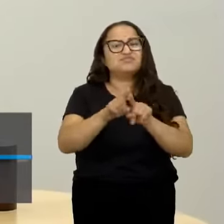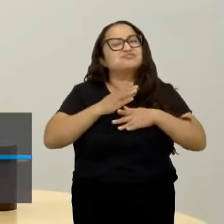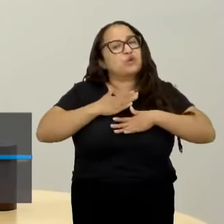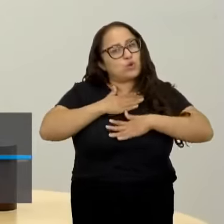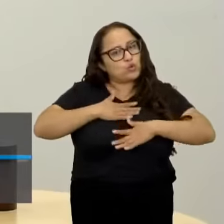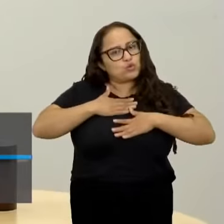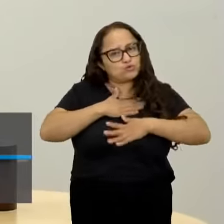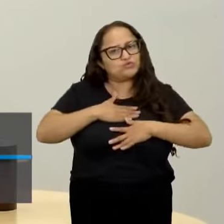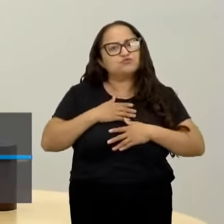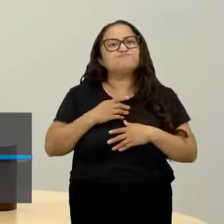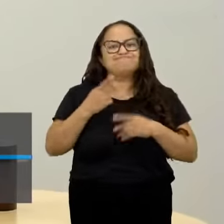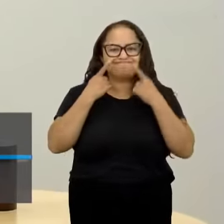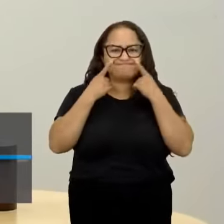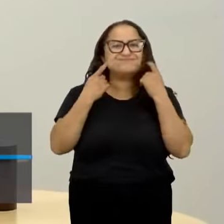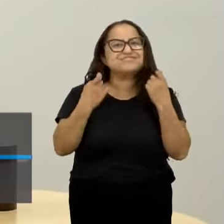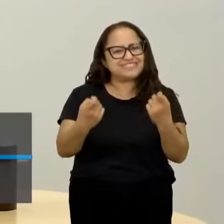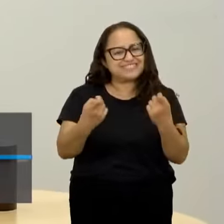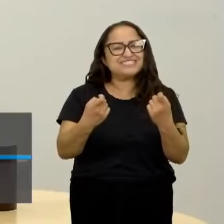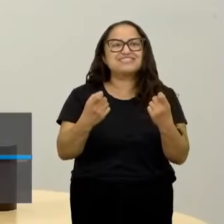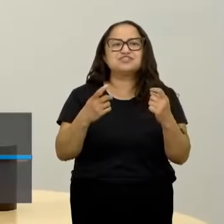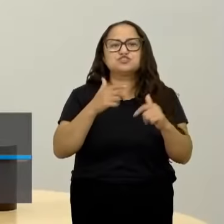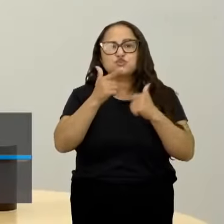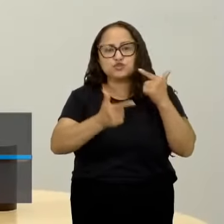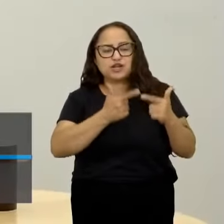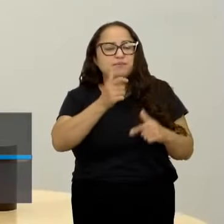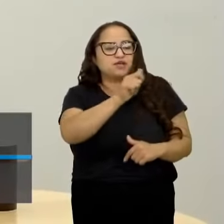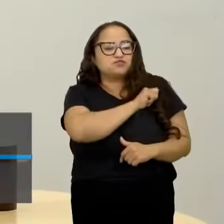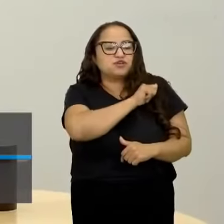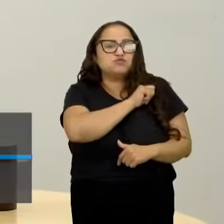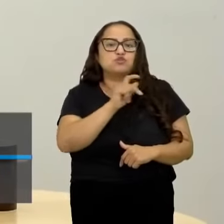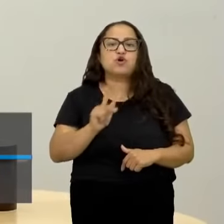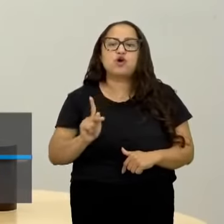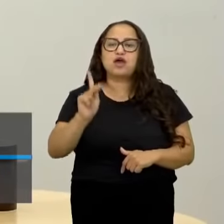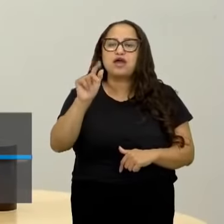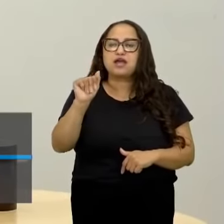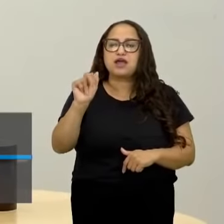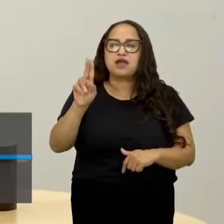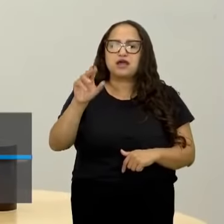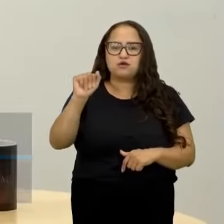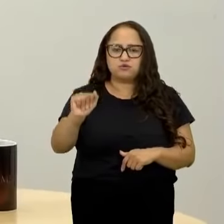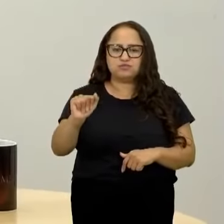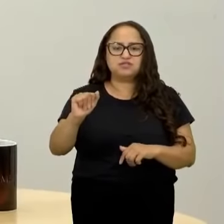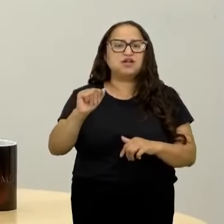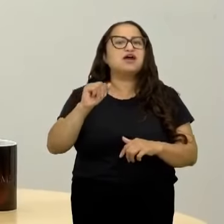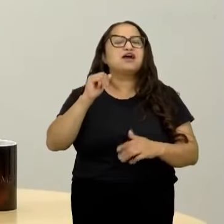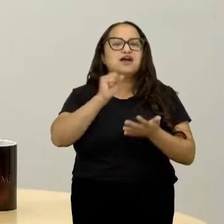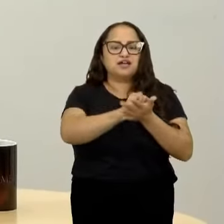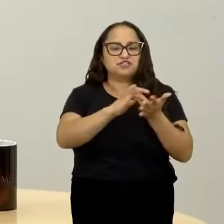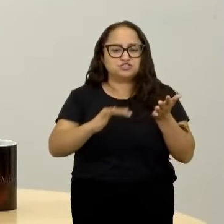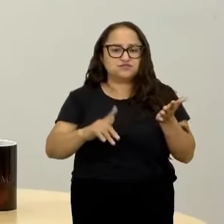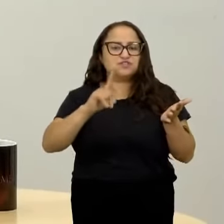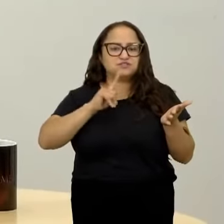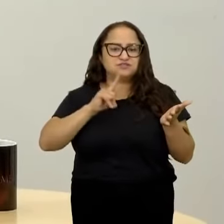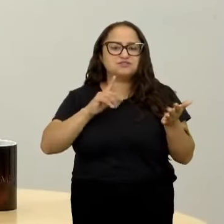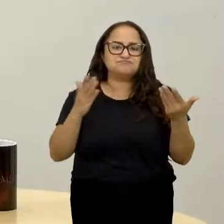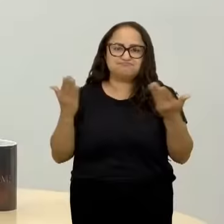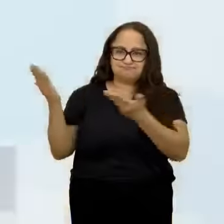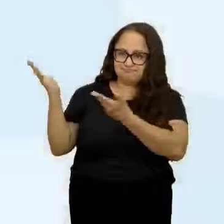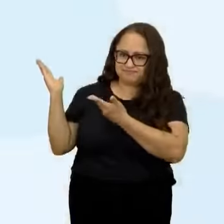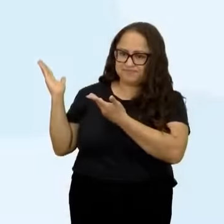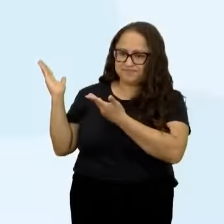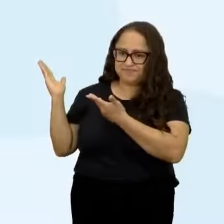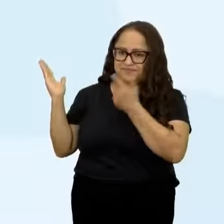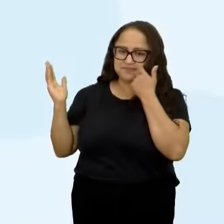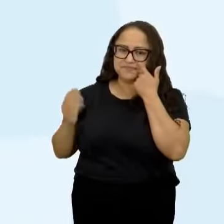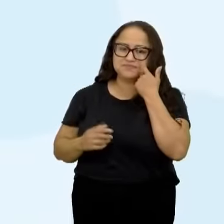gostou muito eu achei muito importante o trabalho do nosso aluno Cauã temos atividades temos em cima do texto nosso aluno Cauã